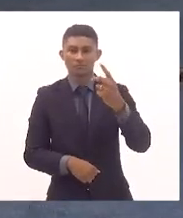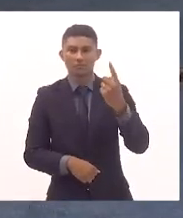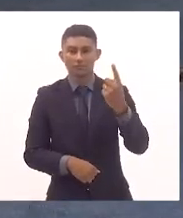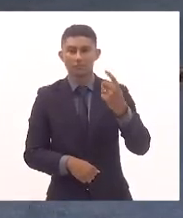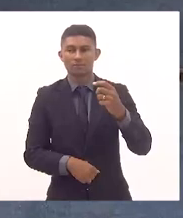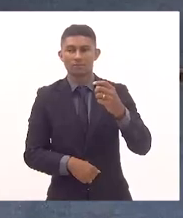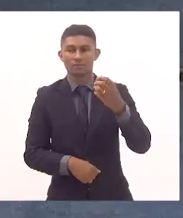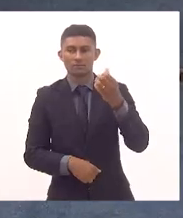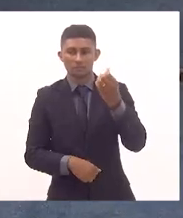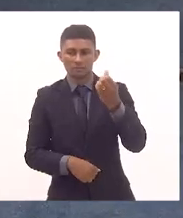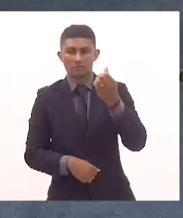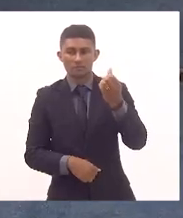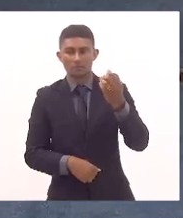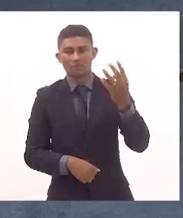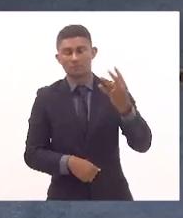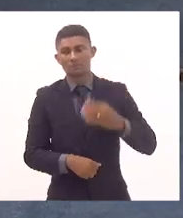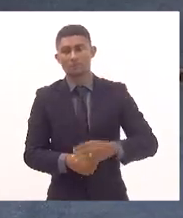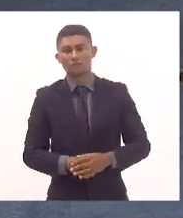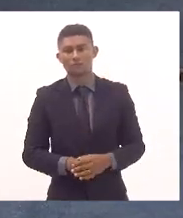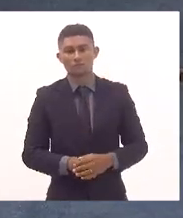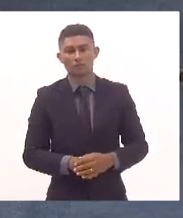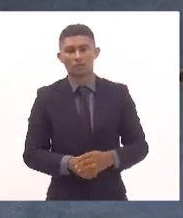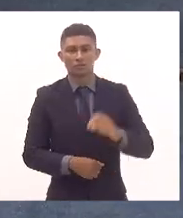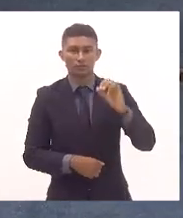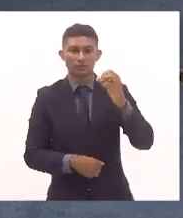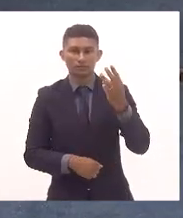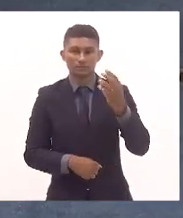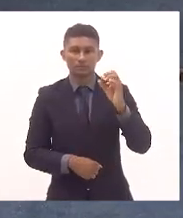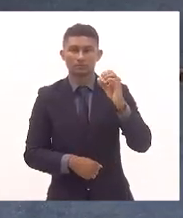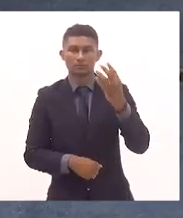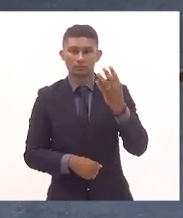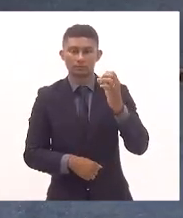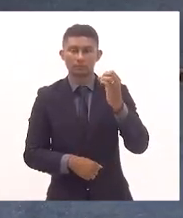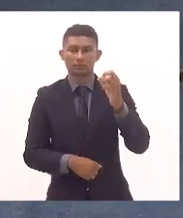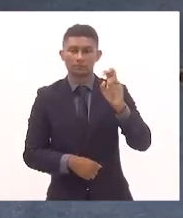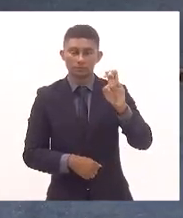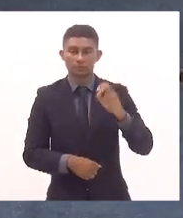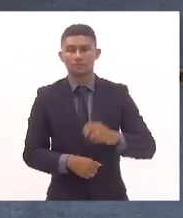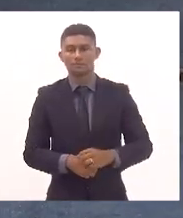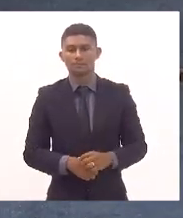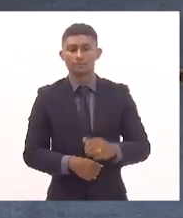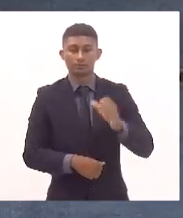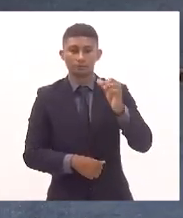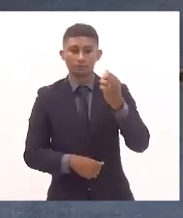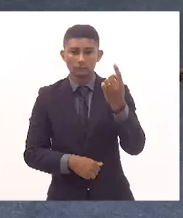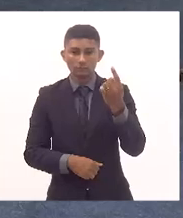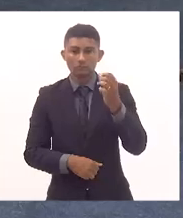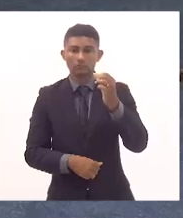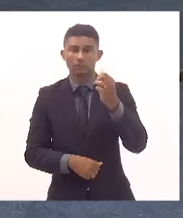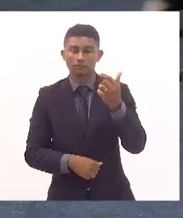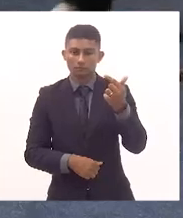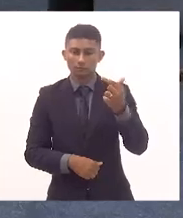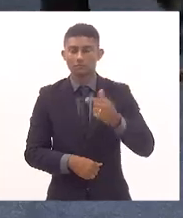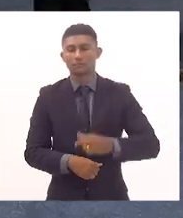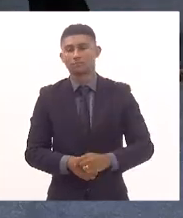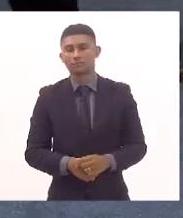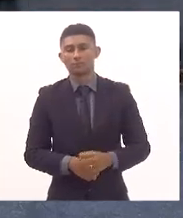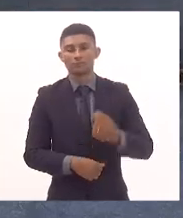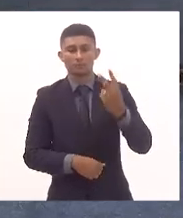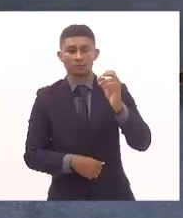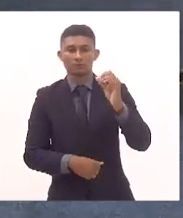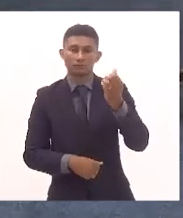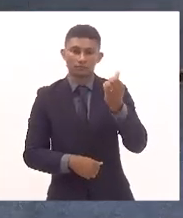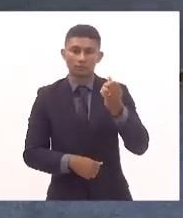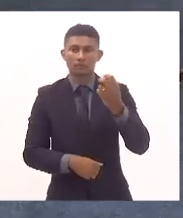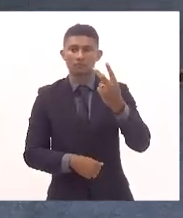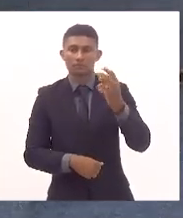e 664. 03, 04, 05, 61, 62, 106, 121, 143, 206,